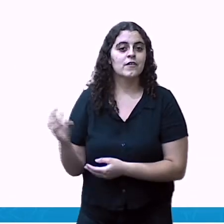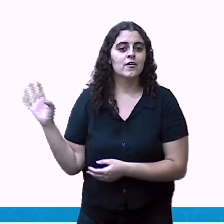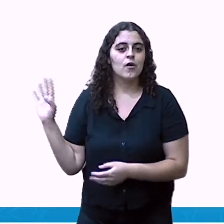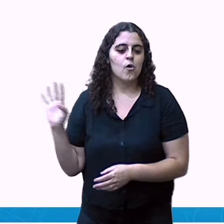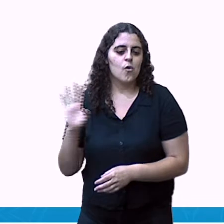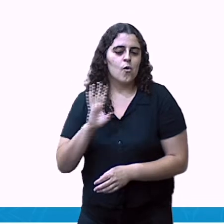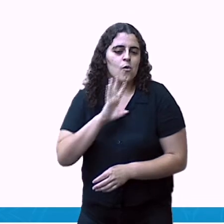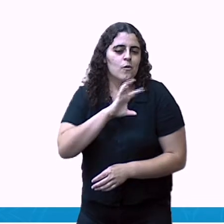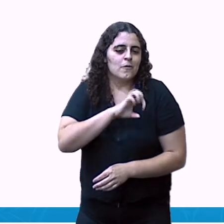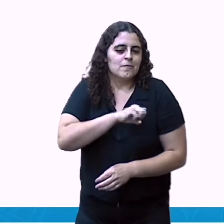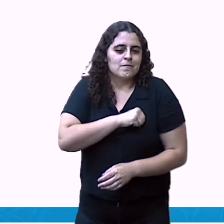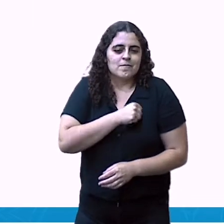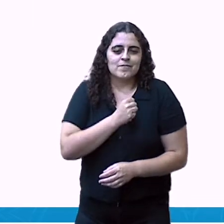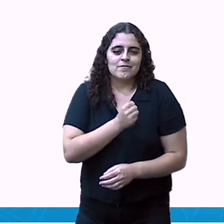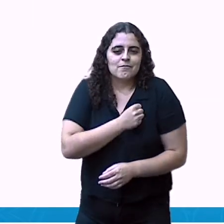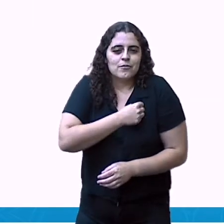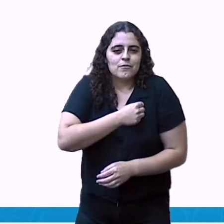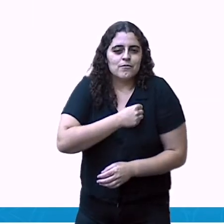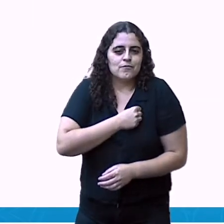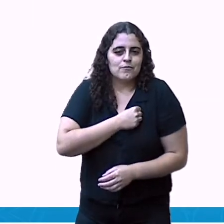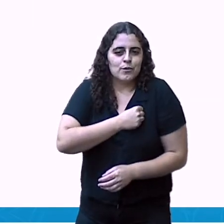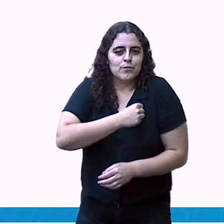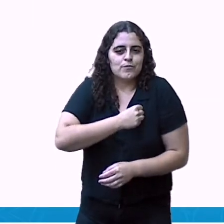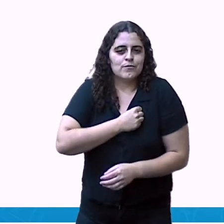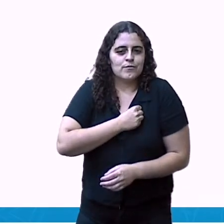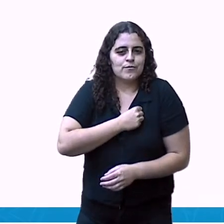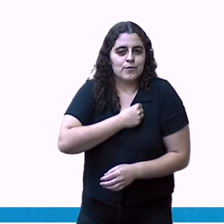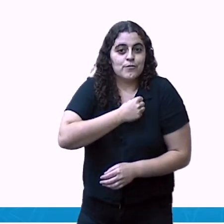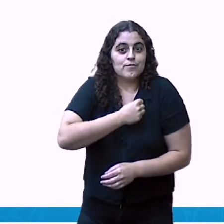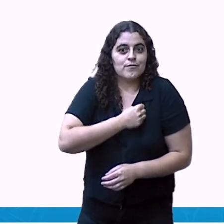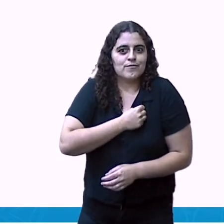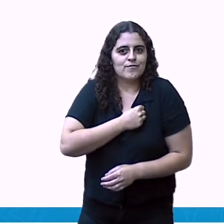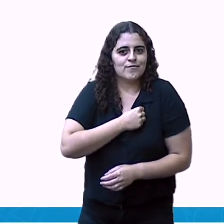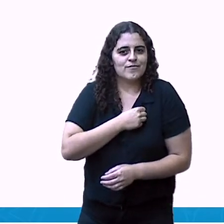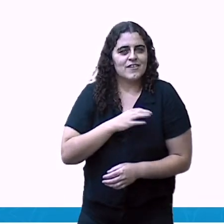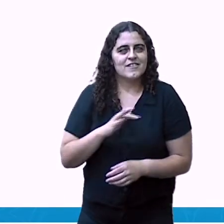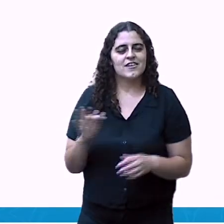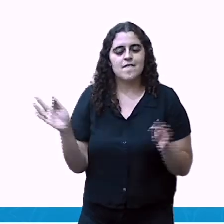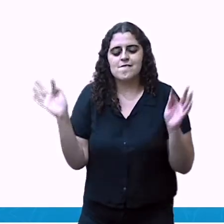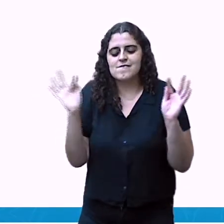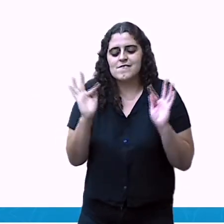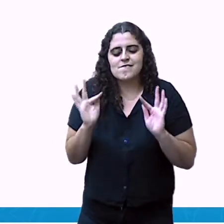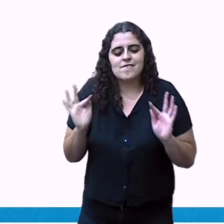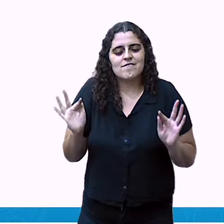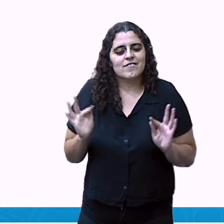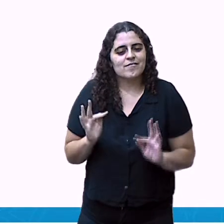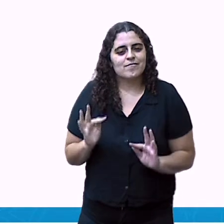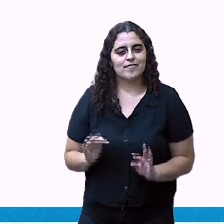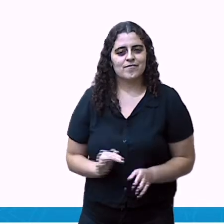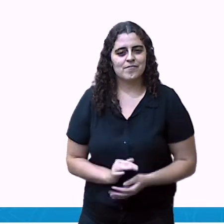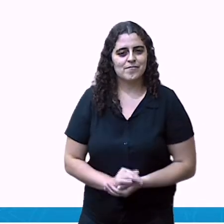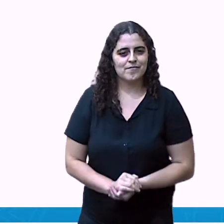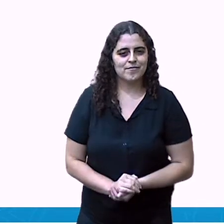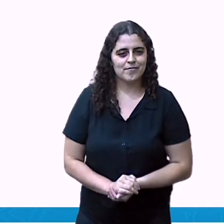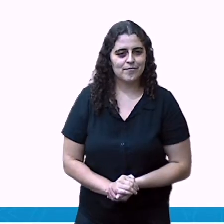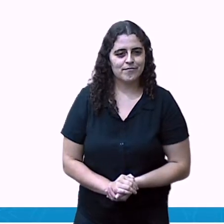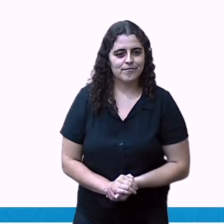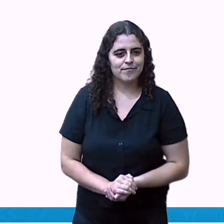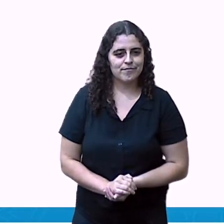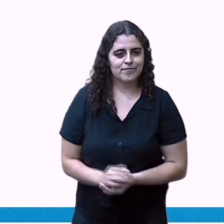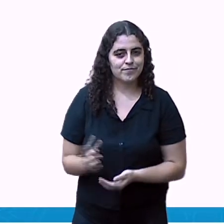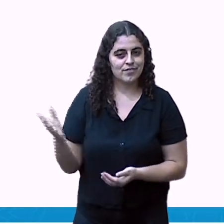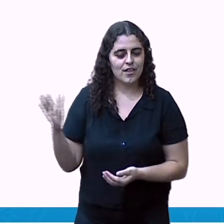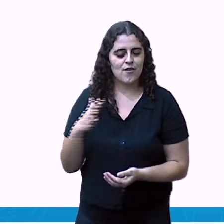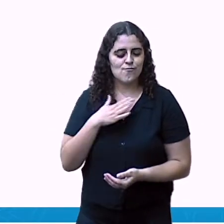vai demonstrar que está apaixonado, né? É uma felicidade além do normal. É